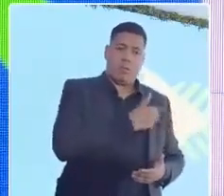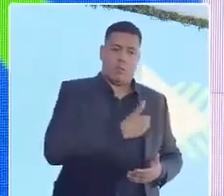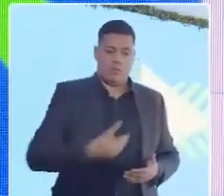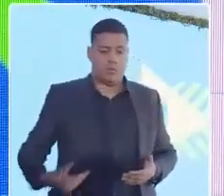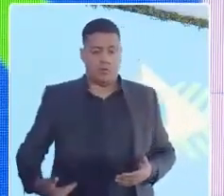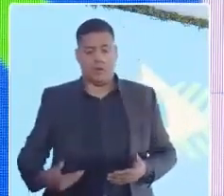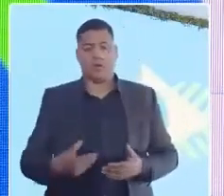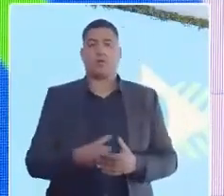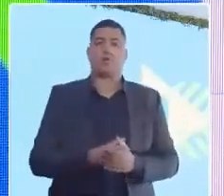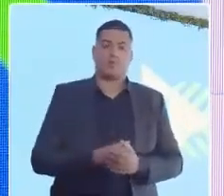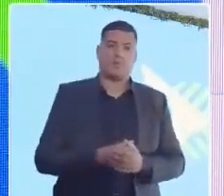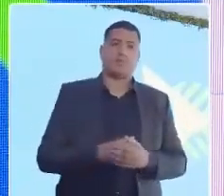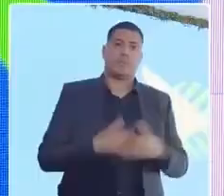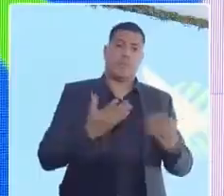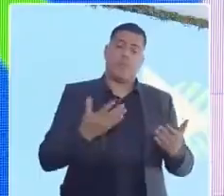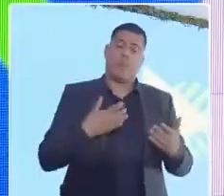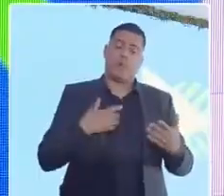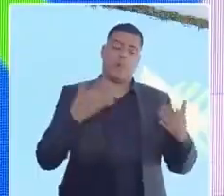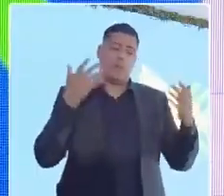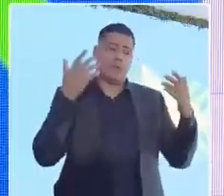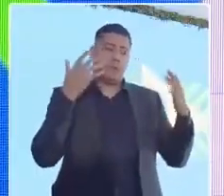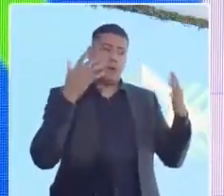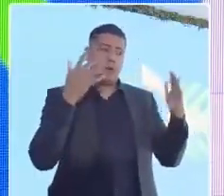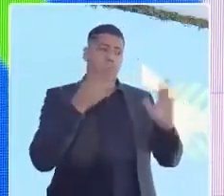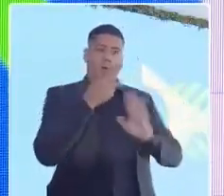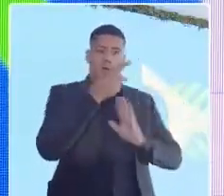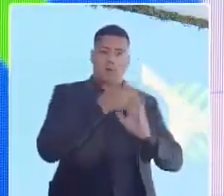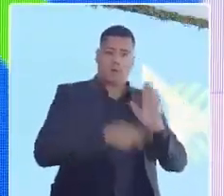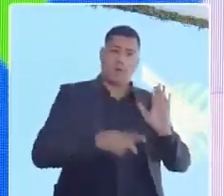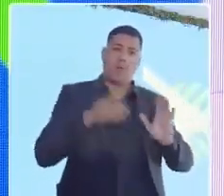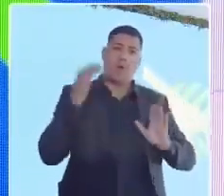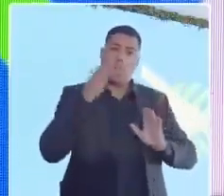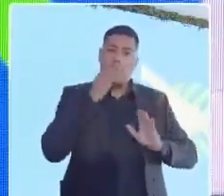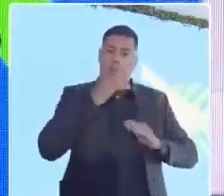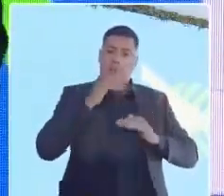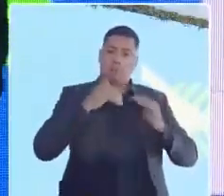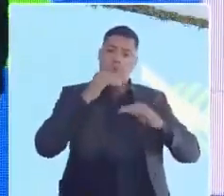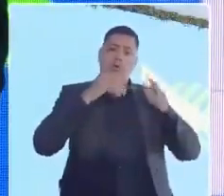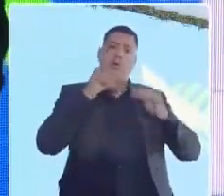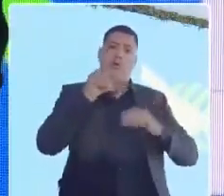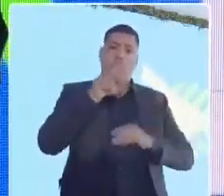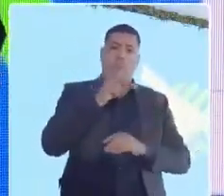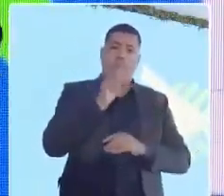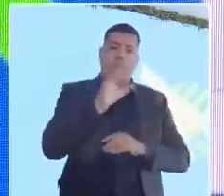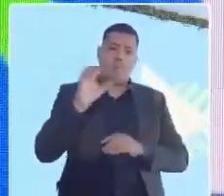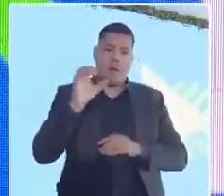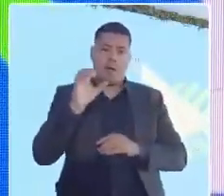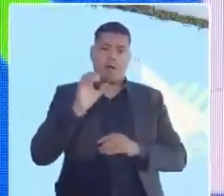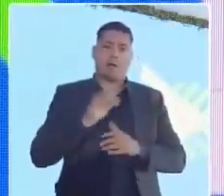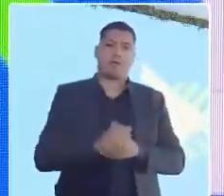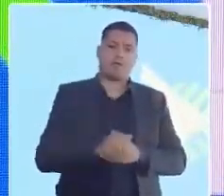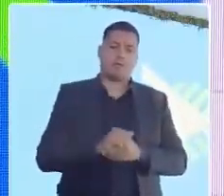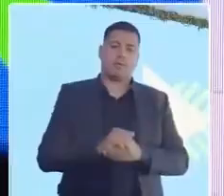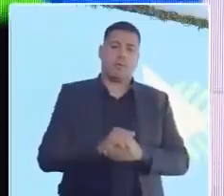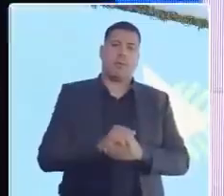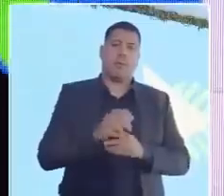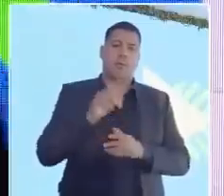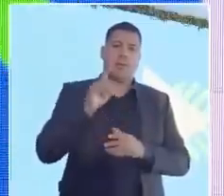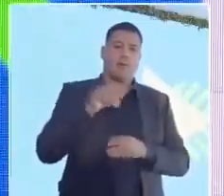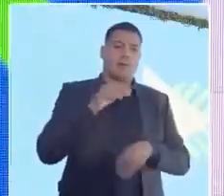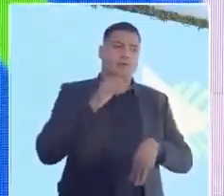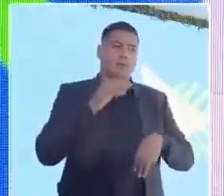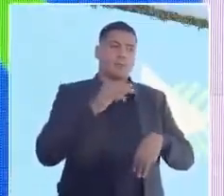governo brasileiro pelo programa de aceleração do crescimento o PAC como bem o ministro Rui Costa tem